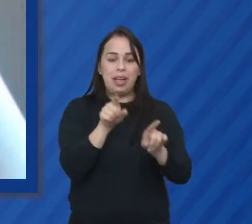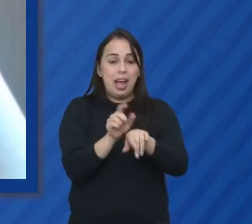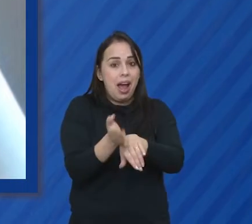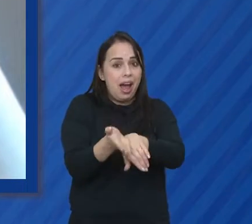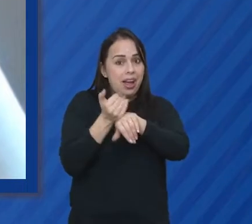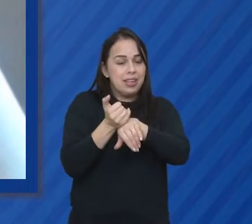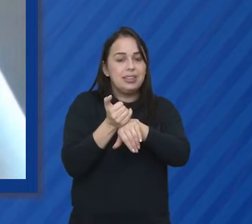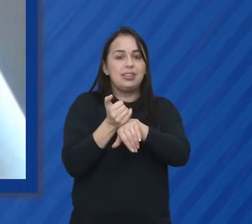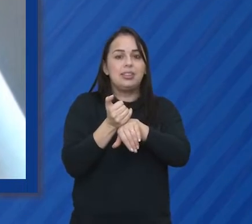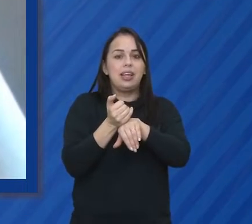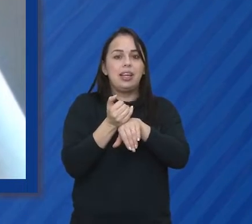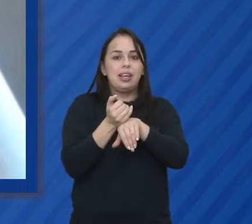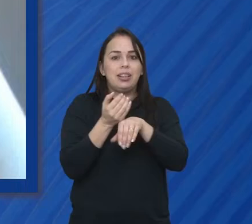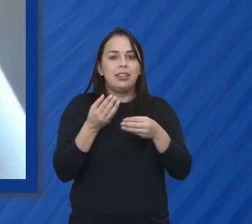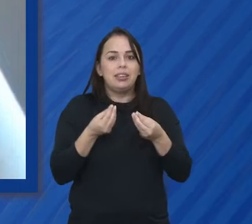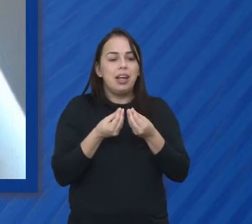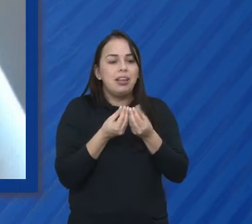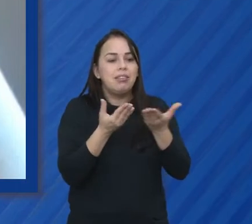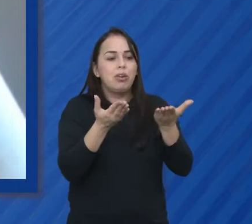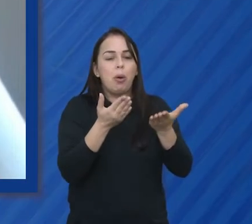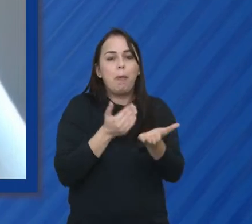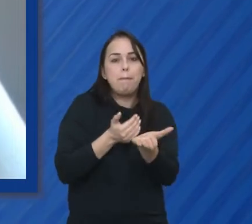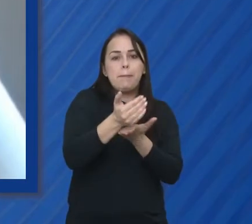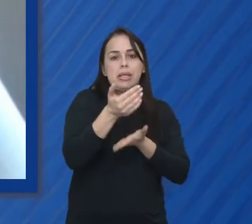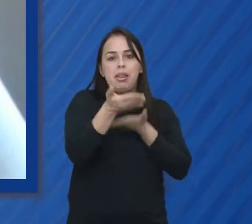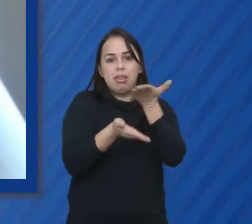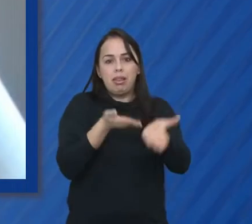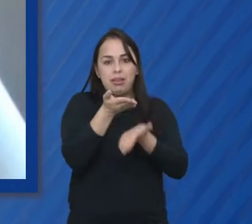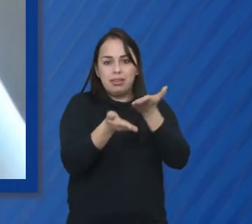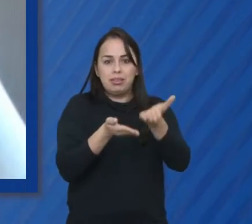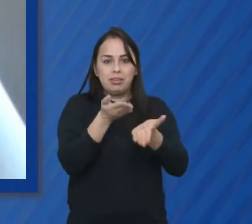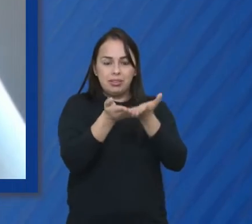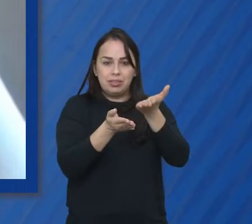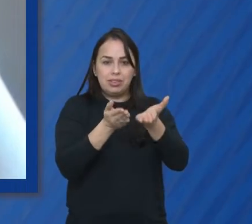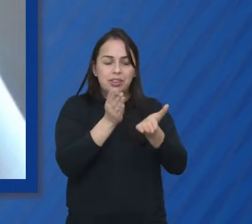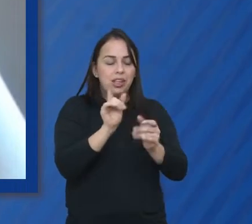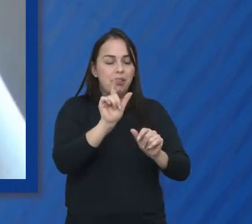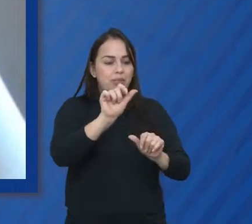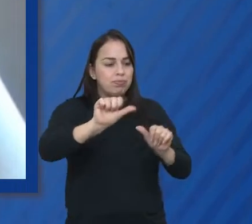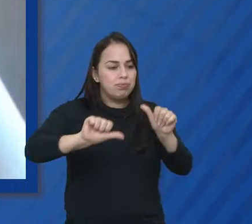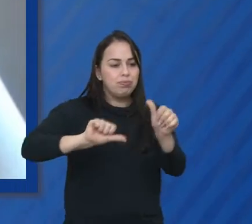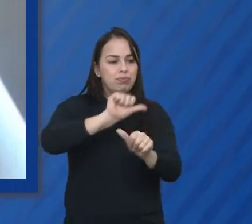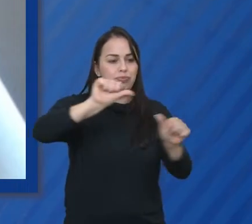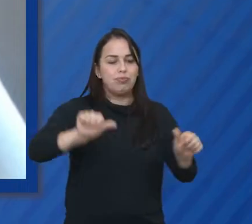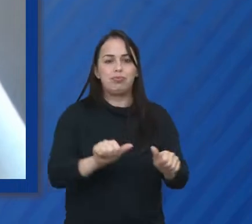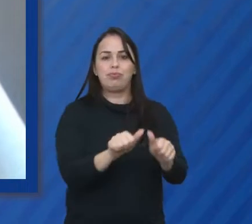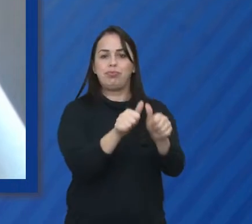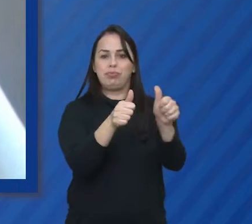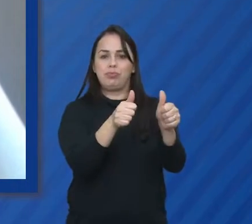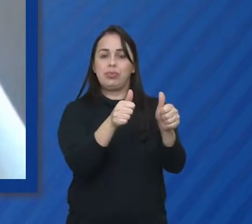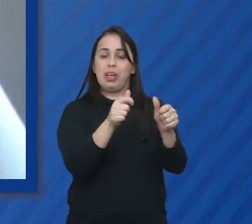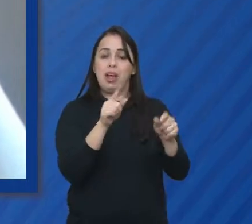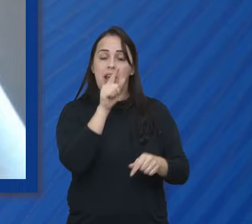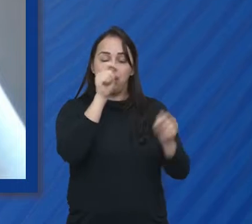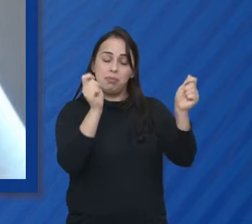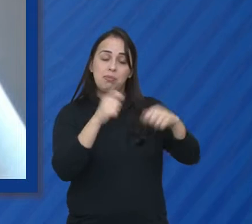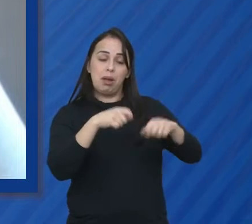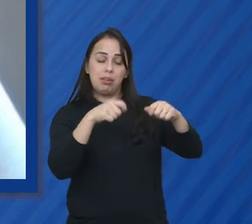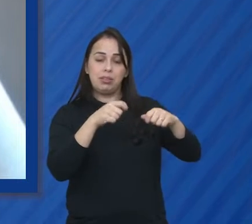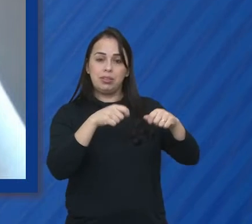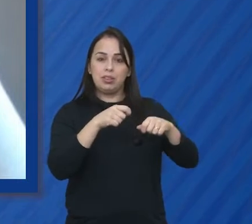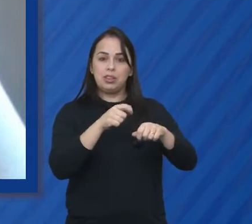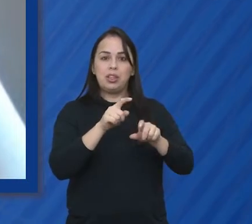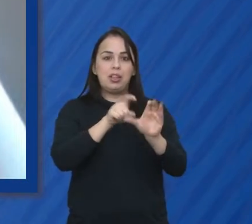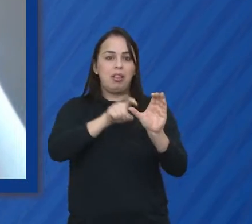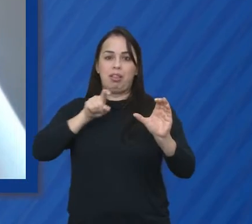rápida e precoce é poder ingressar com os tratamentos, né, modificadores aí do curso da doença, para que essas pessoas possam